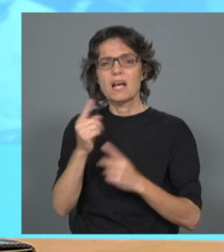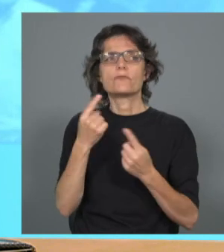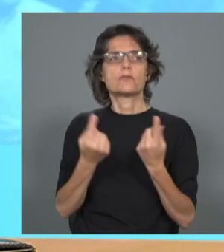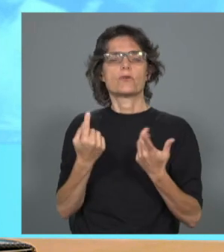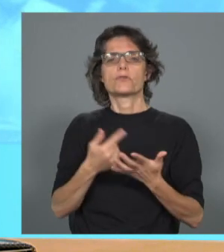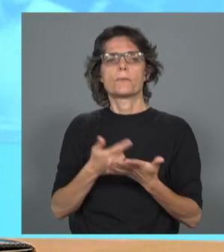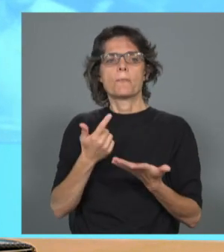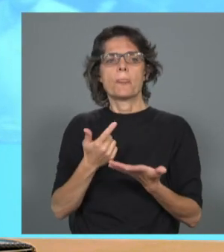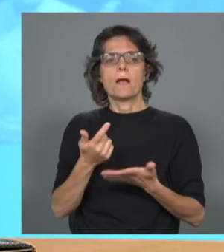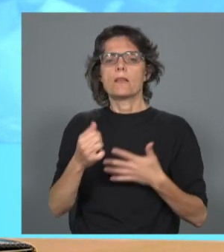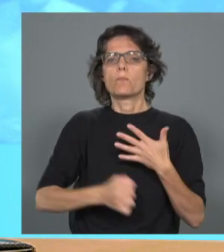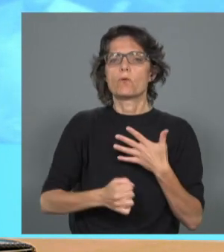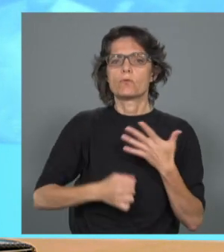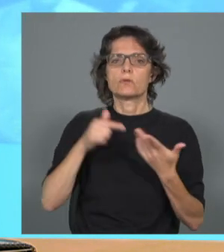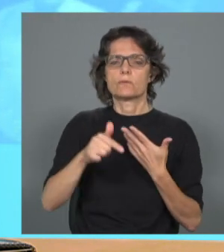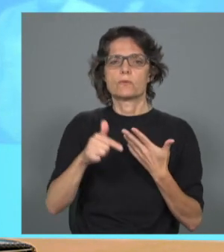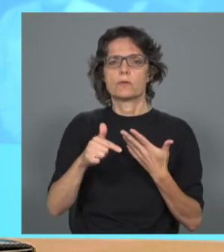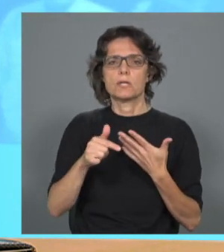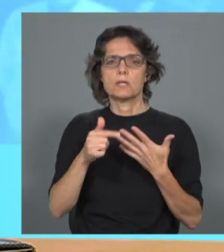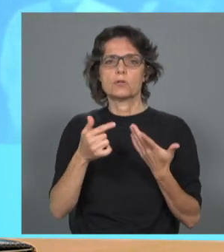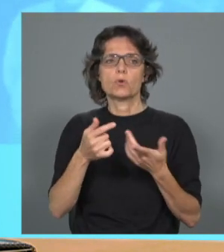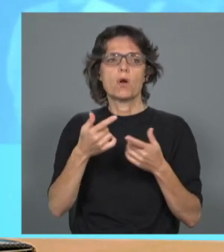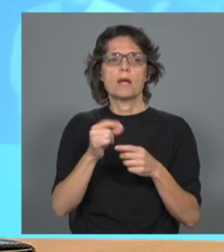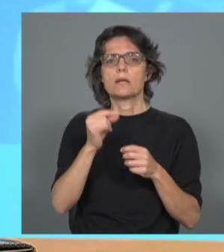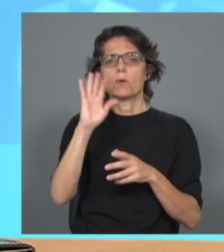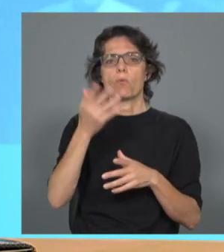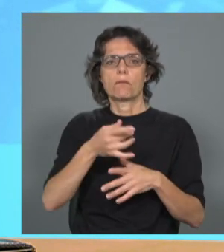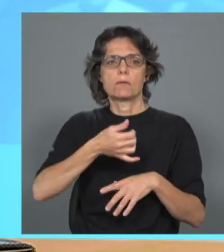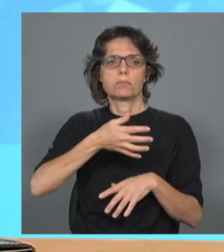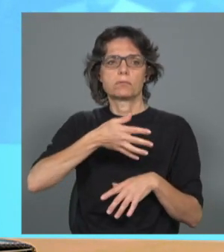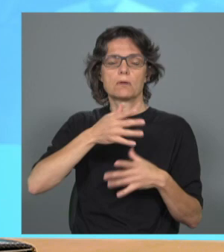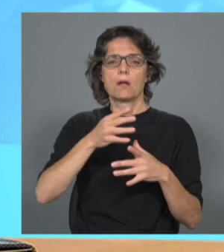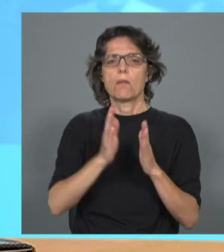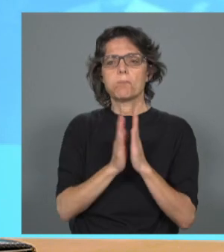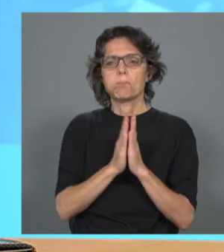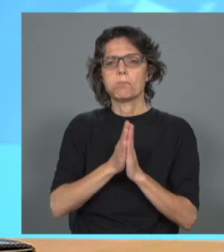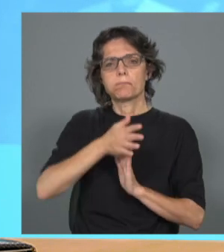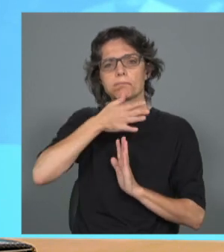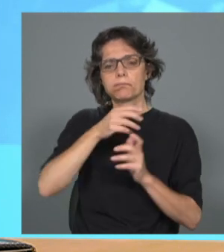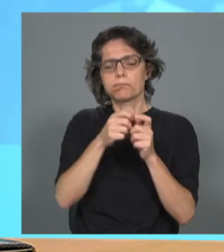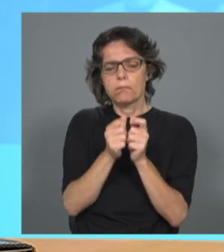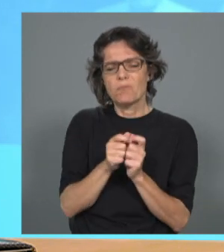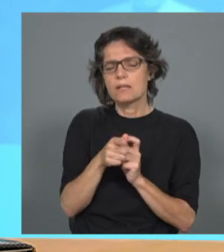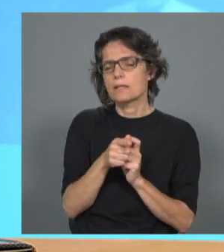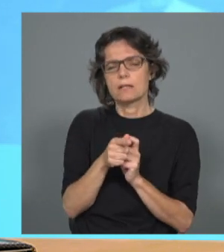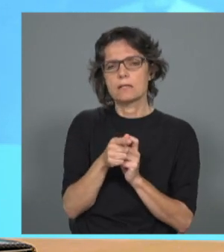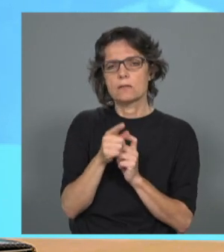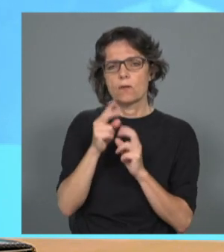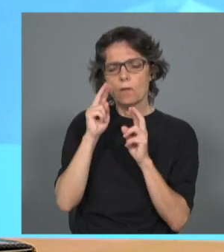num devocionismo. Mesmo as nossas celebrações, às vezes remetem-nos pouco por uma atitude